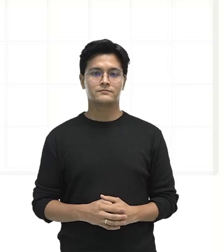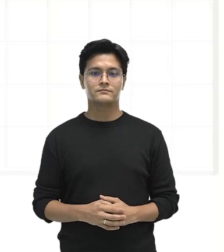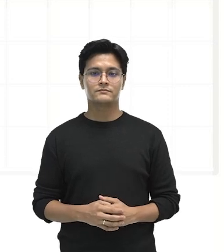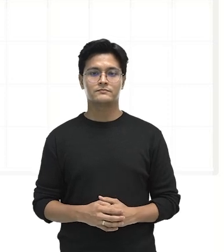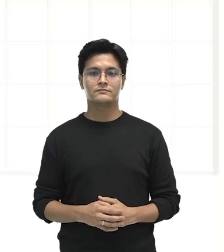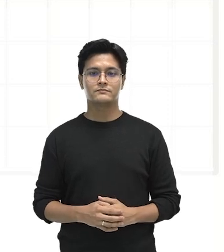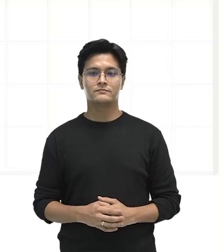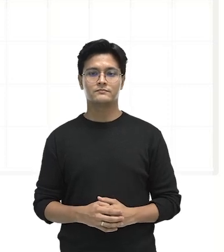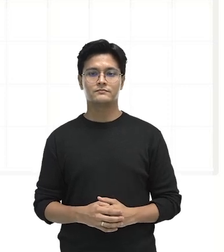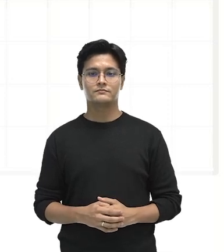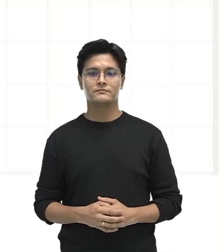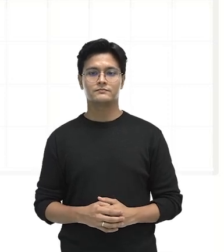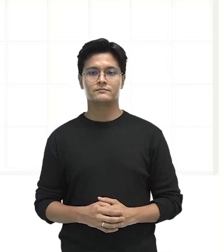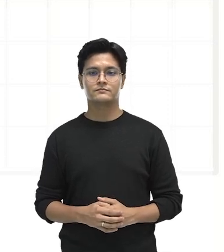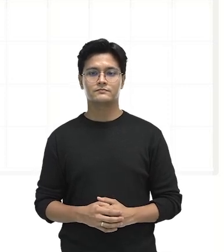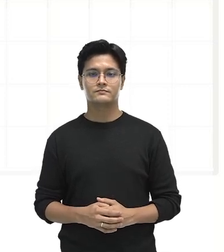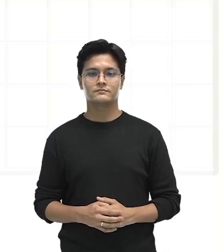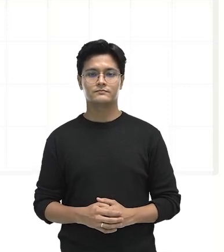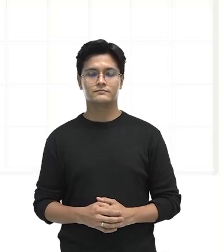2/3 bem aqui.